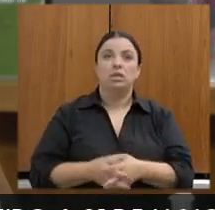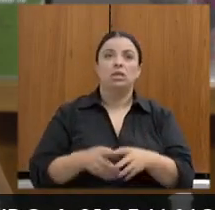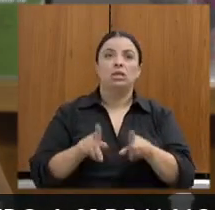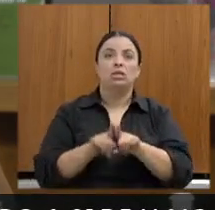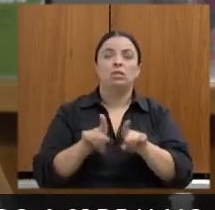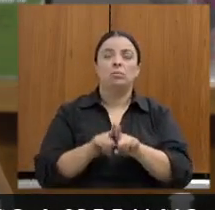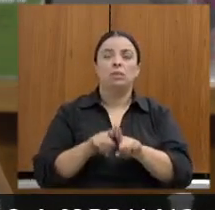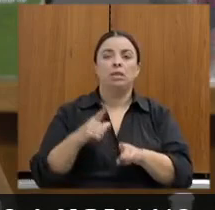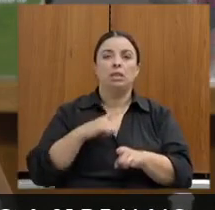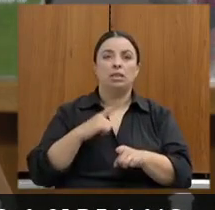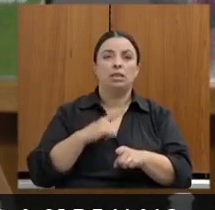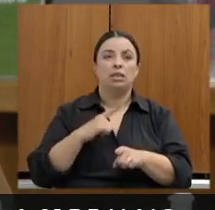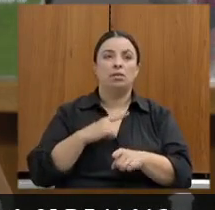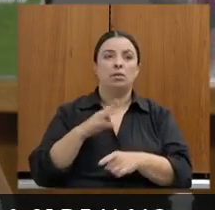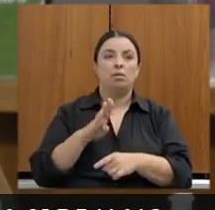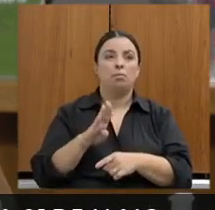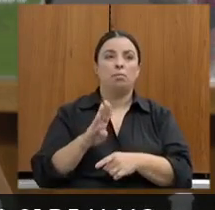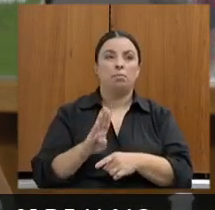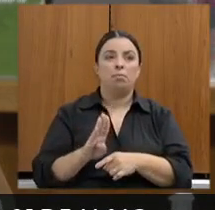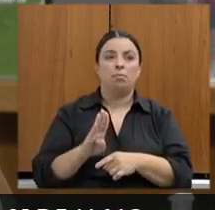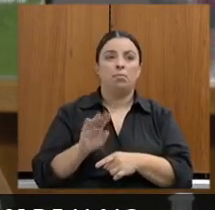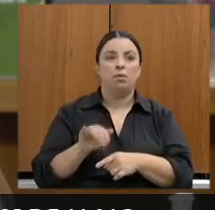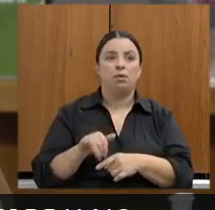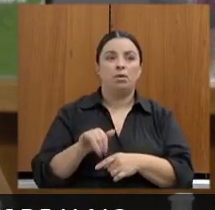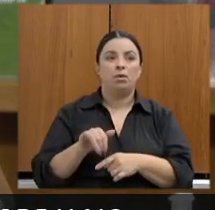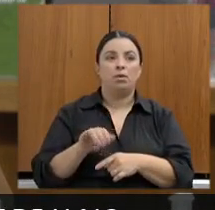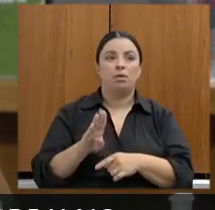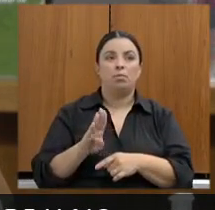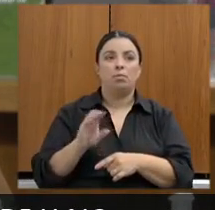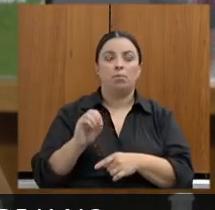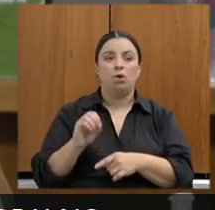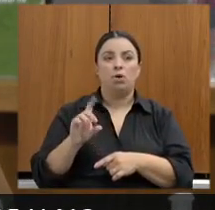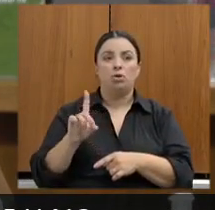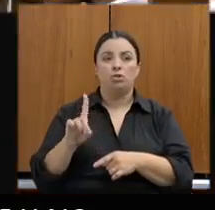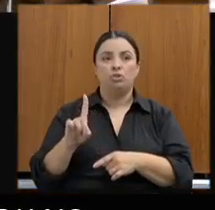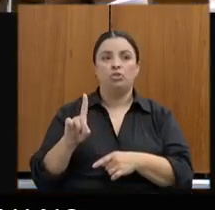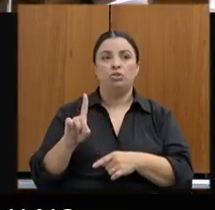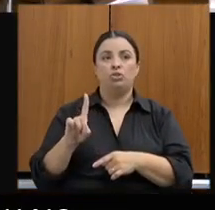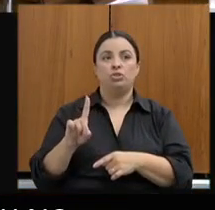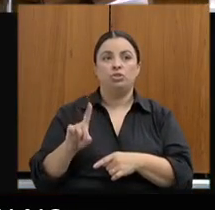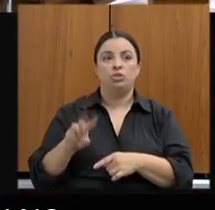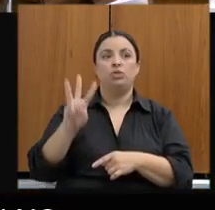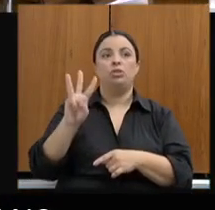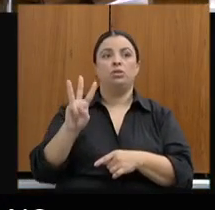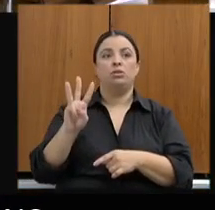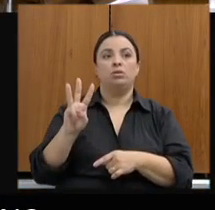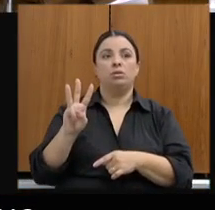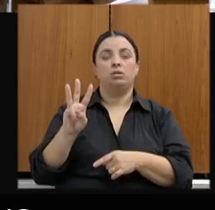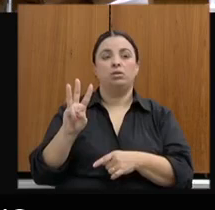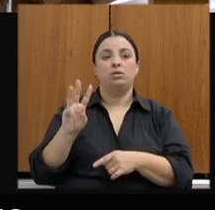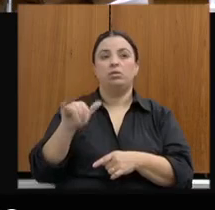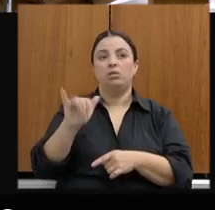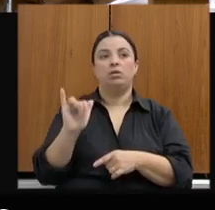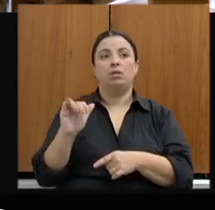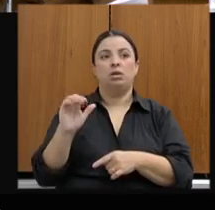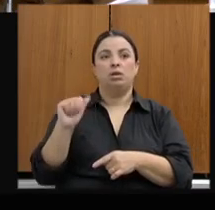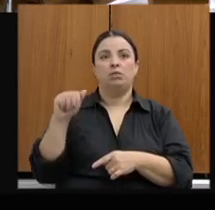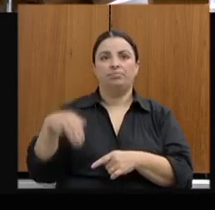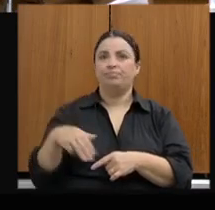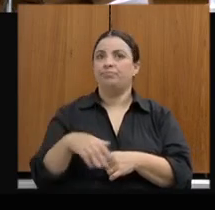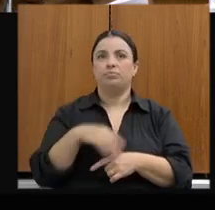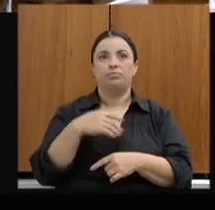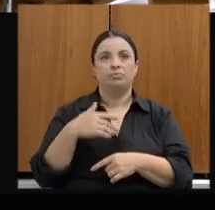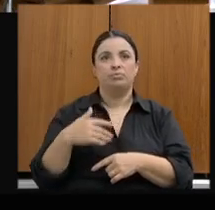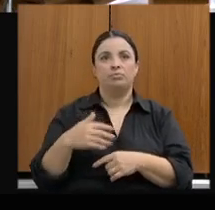destinado 3.3 milhões para o projeto né que vamos receber em torno de 1.400 40 bolas cães já tá comprado ele tá